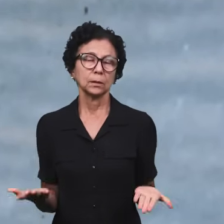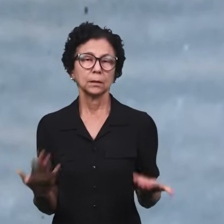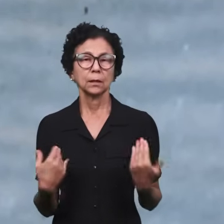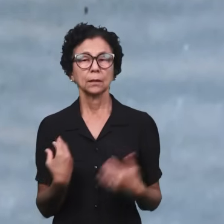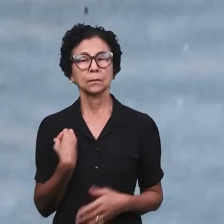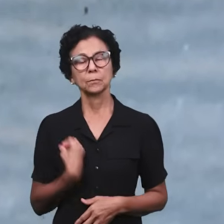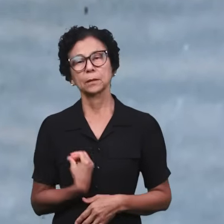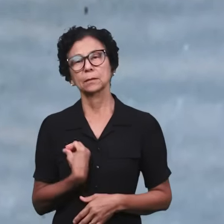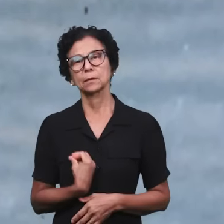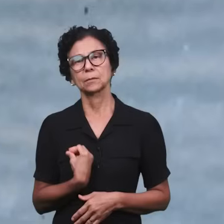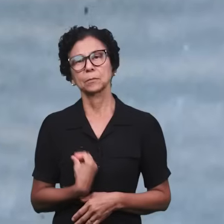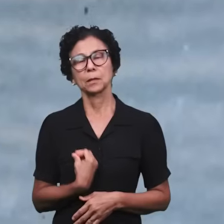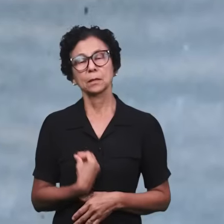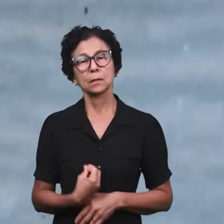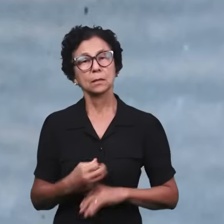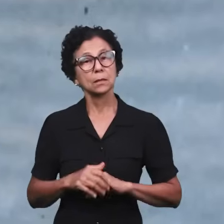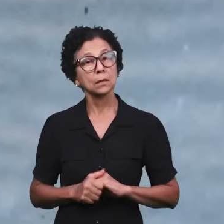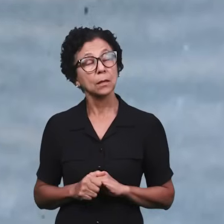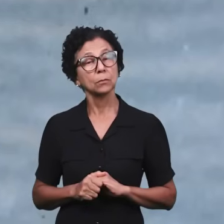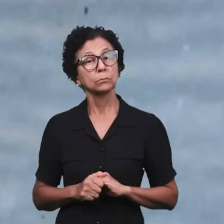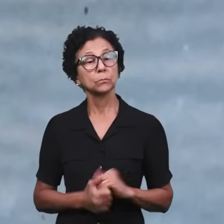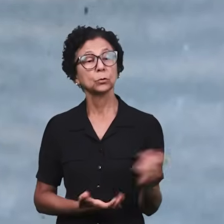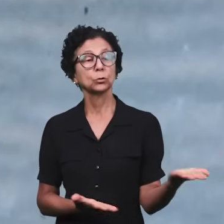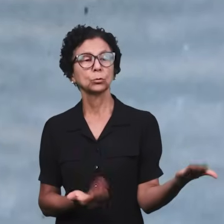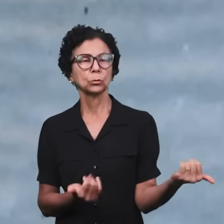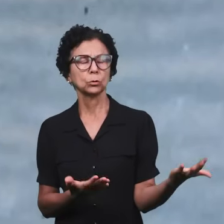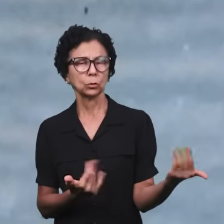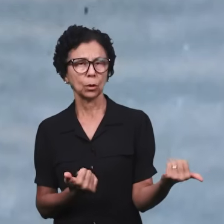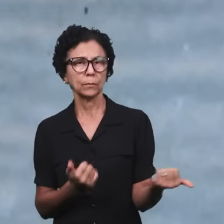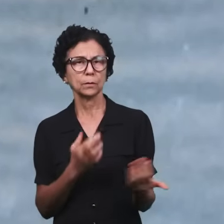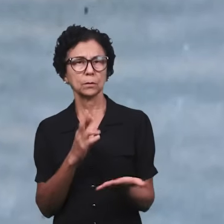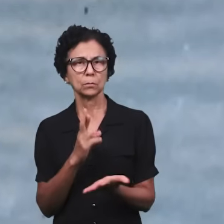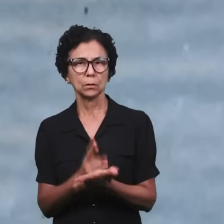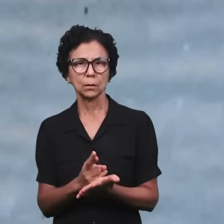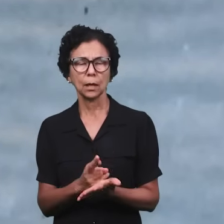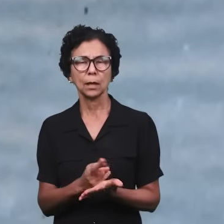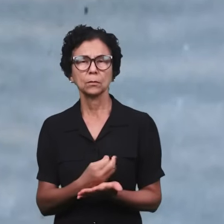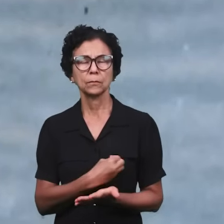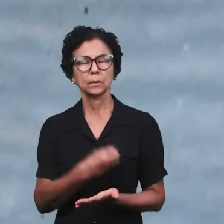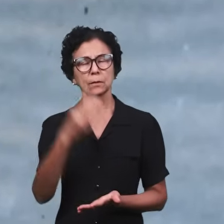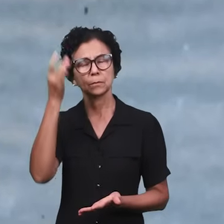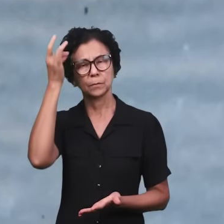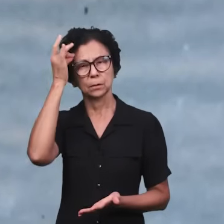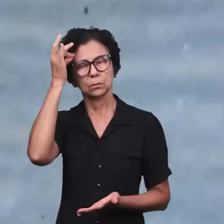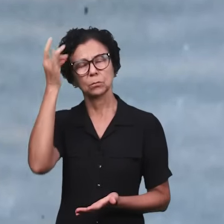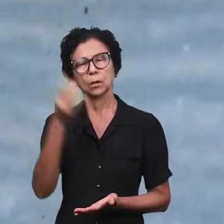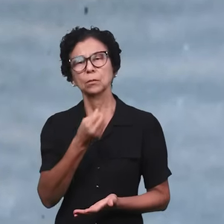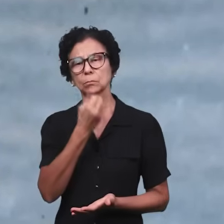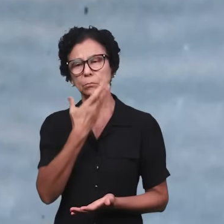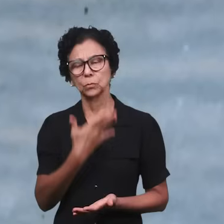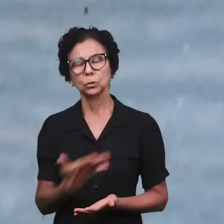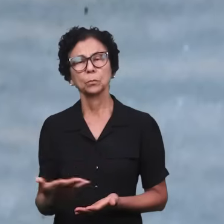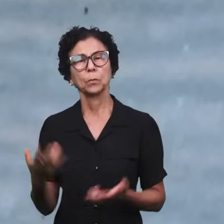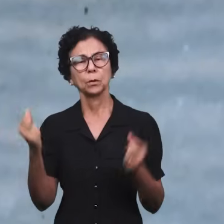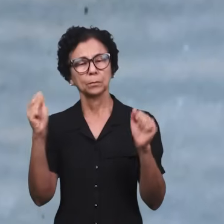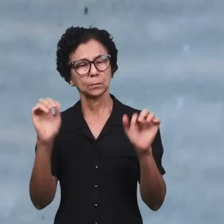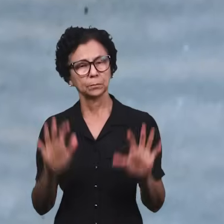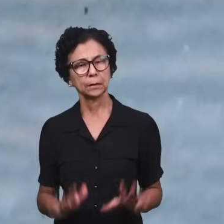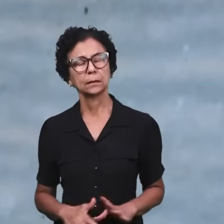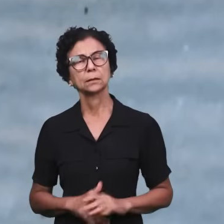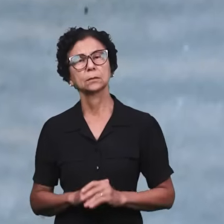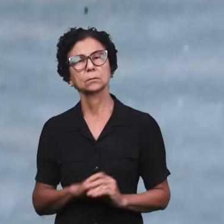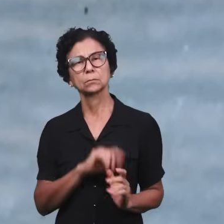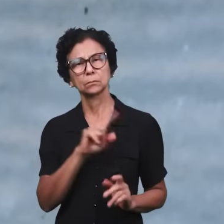resultados espirituais maravilhosos pelos quais os jovens têm vivido, experiências pelas quais os jovens têm vivido, os resultados que